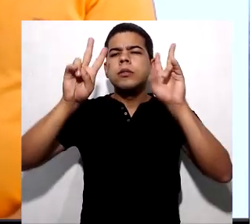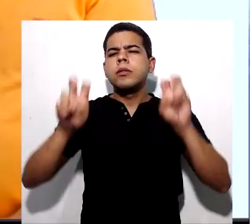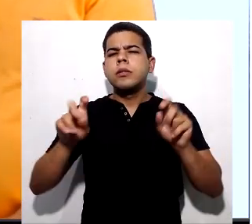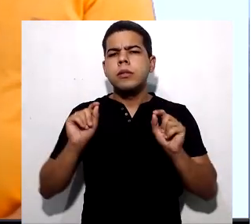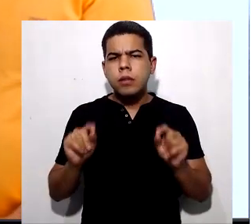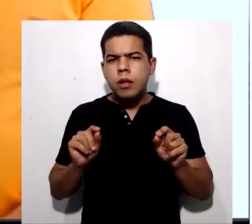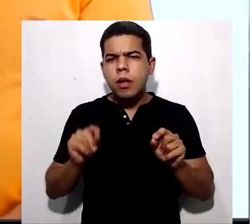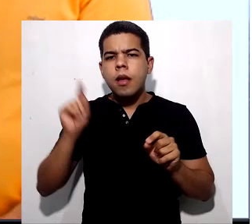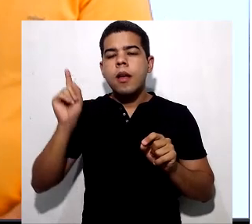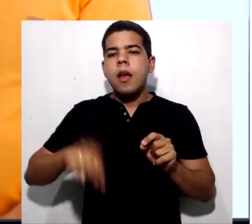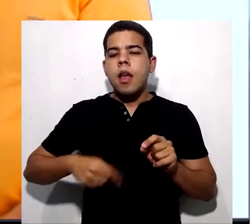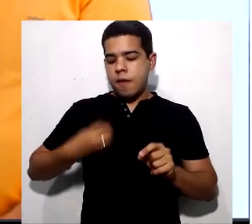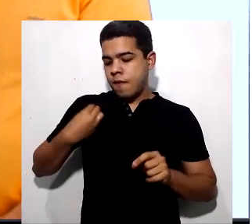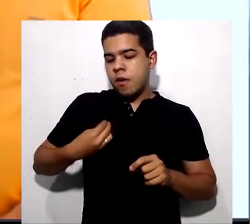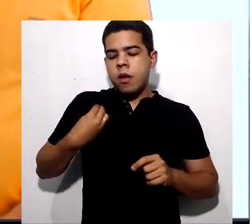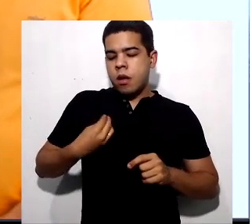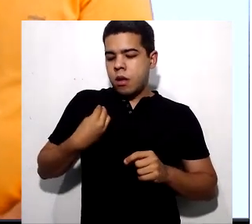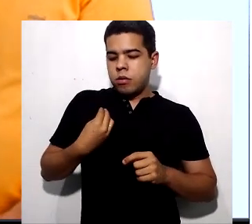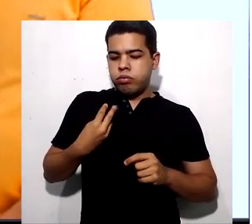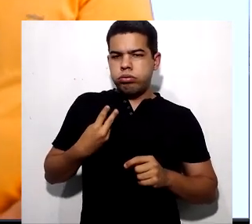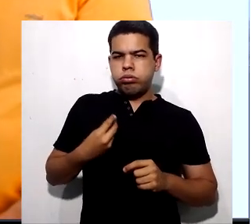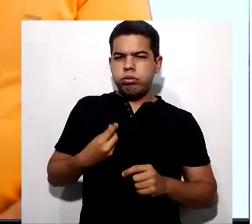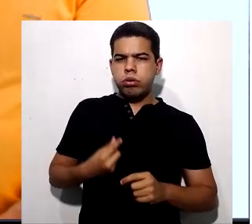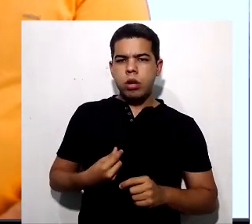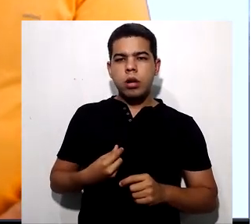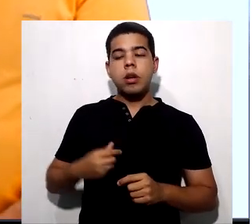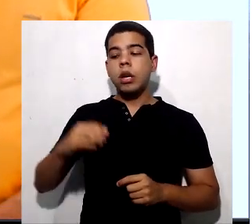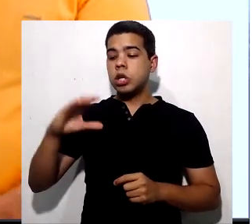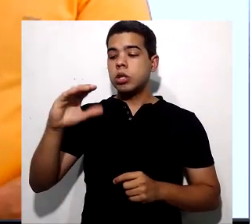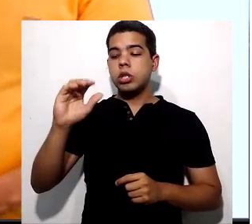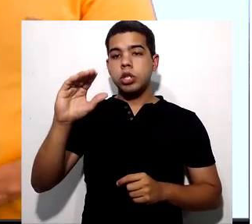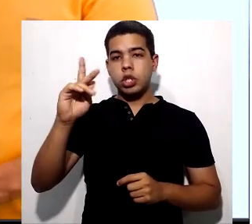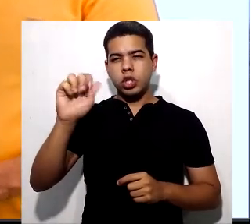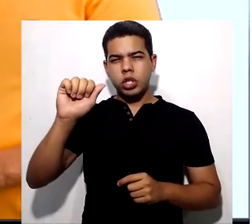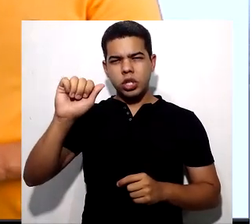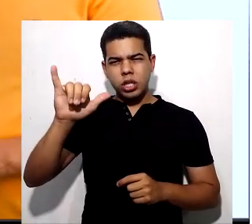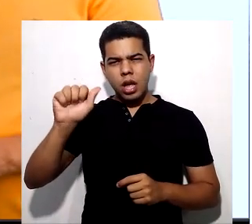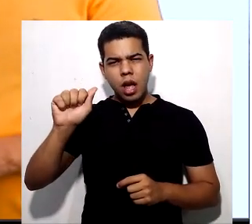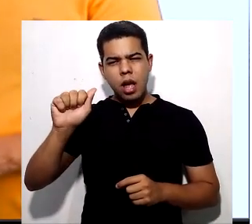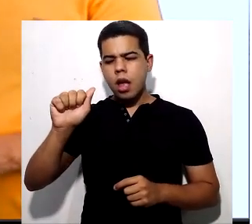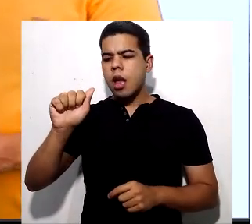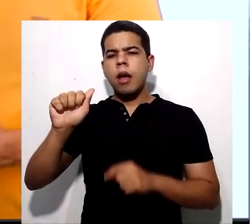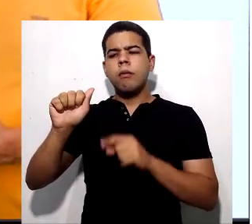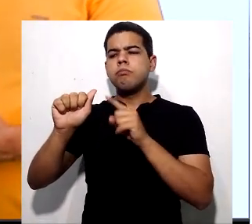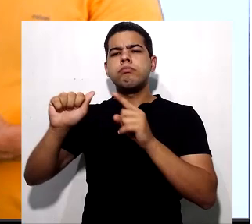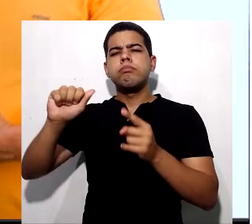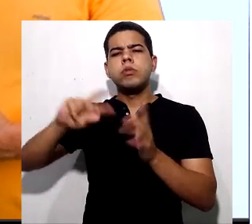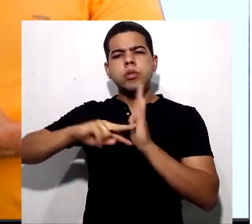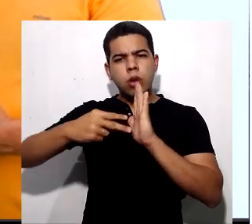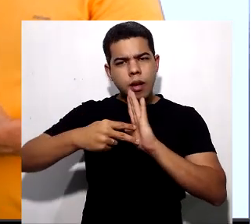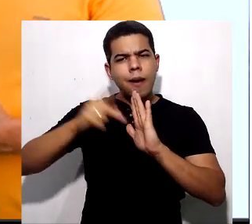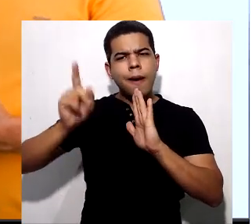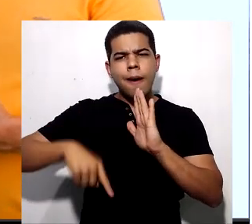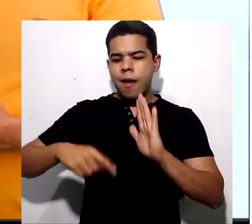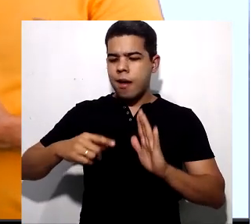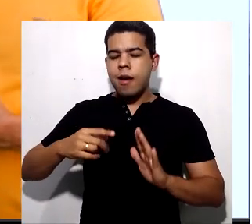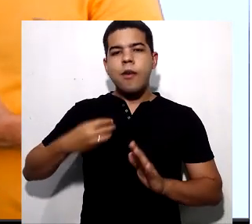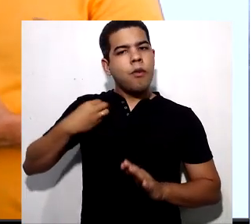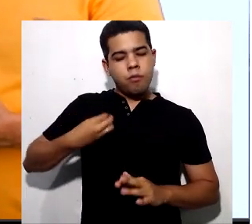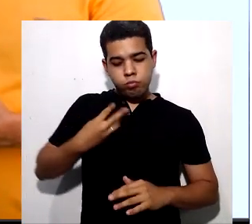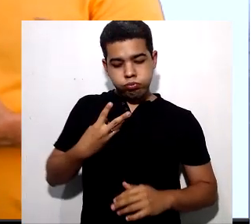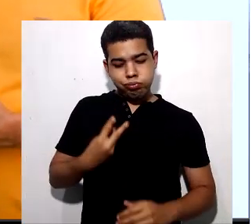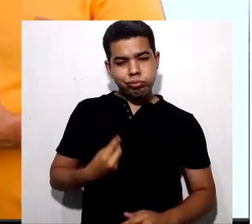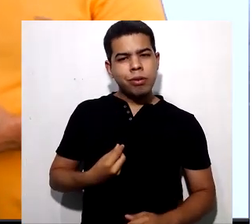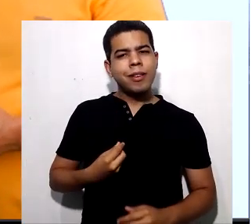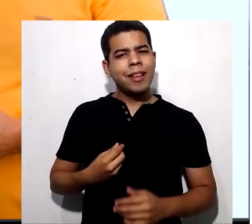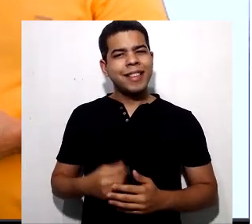intitulado Um Sopro de Vida. E o nome Shaya também significa sopro de vida. E há um povo, uma tribo lá